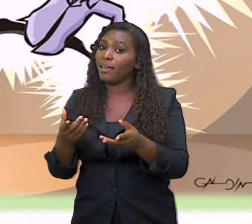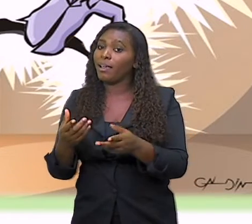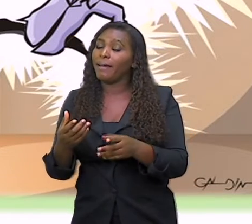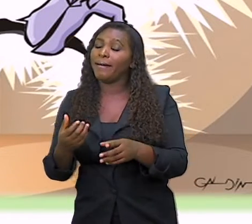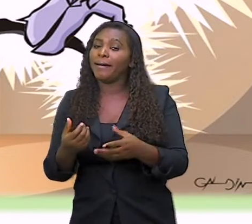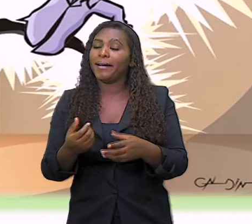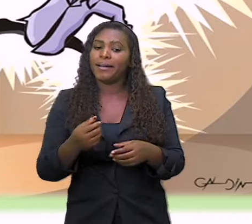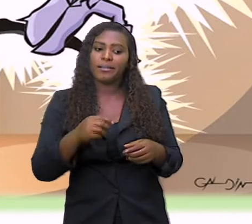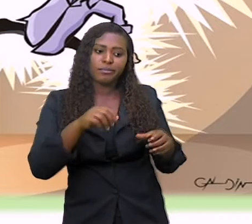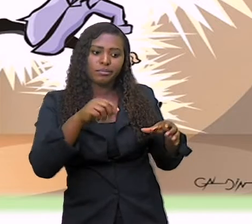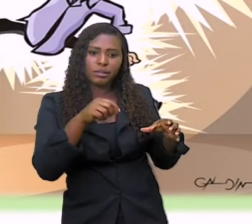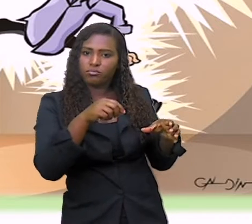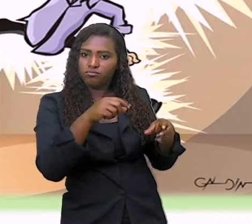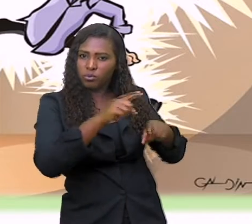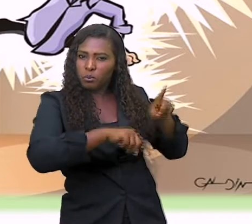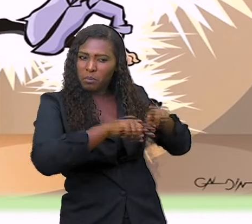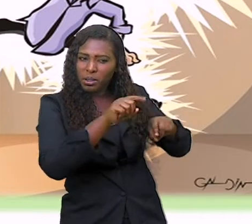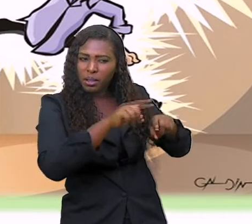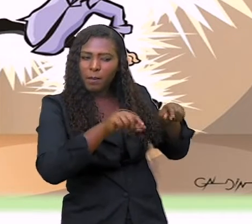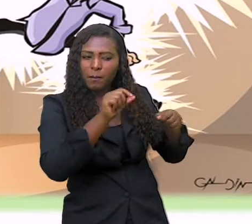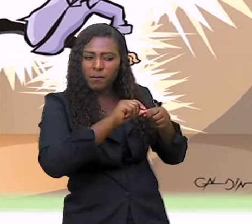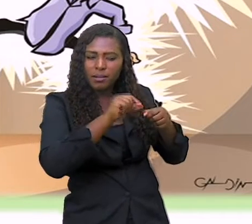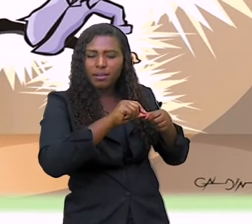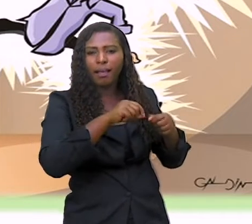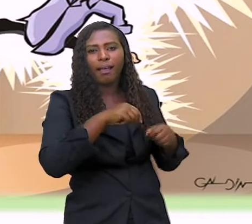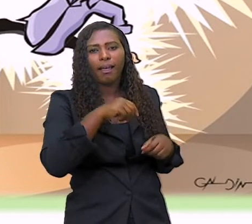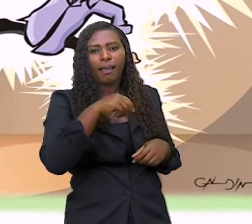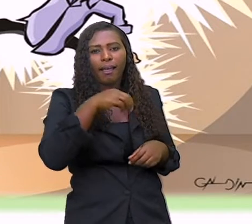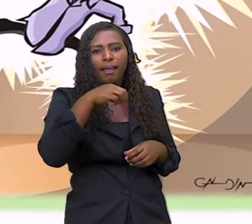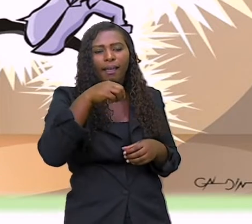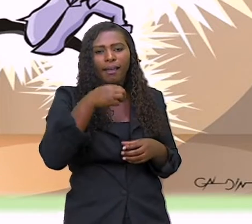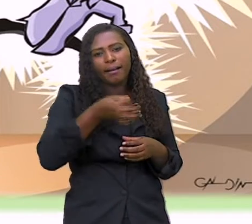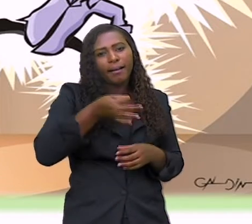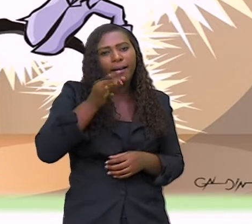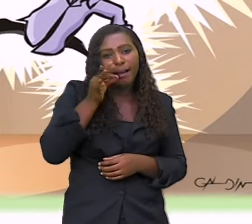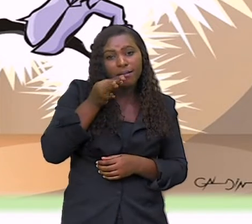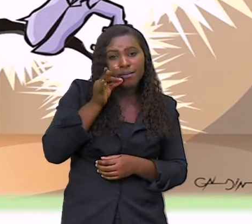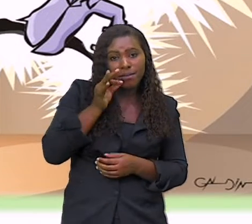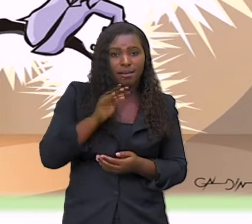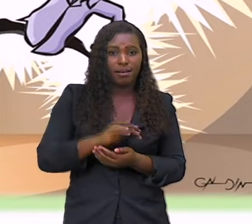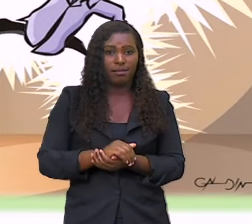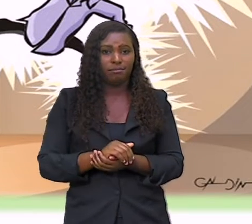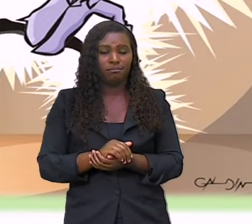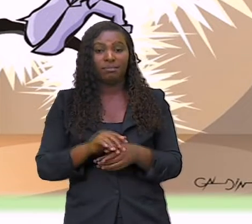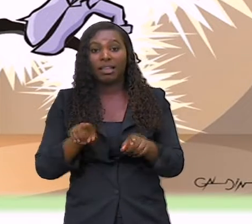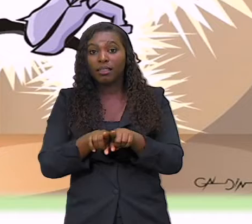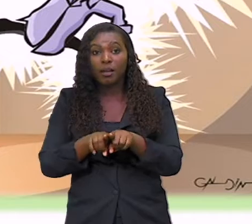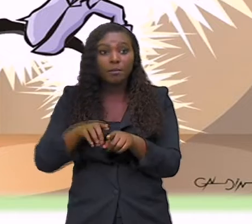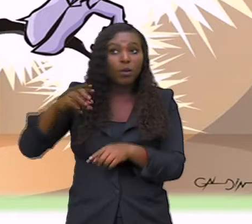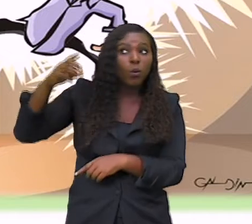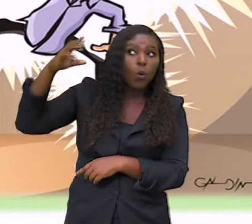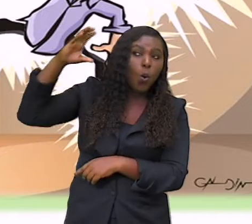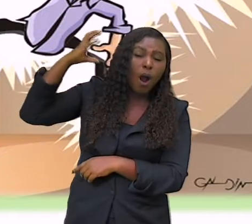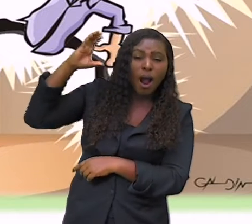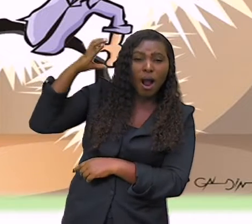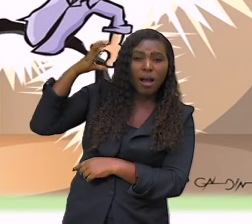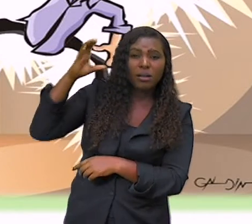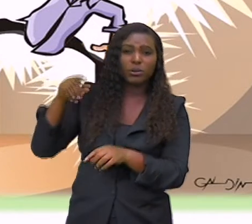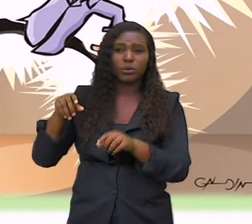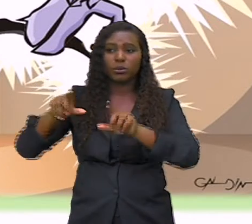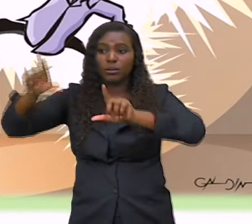Alguns são de ambiente sonoro, que aí a gente vai ter o rádio, a televisão,